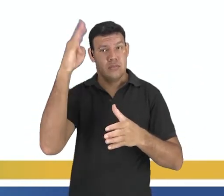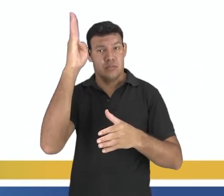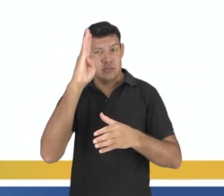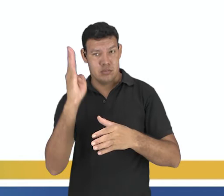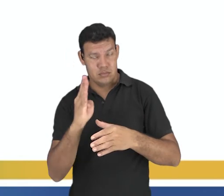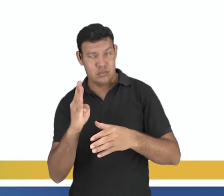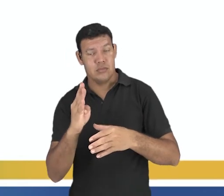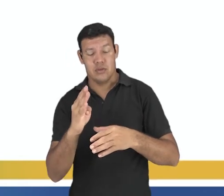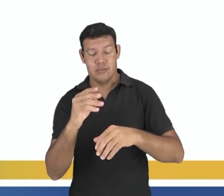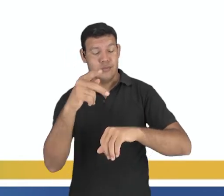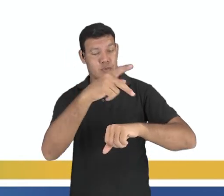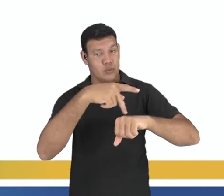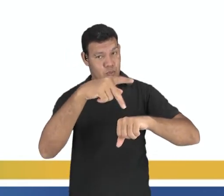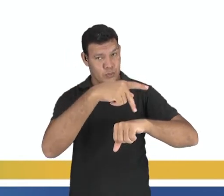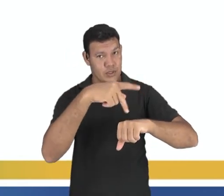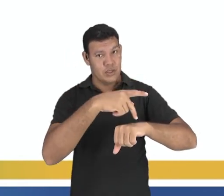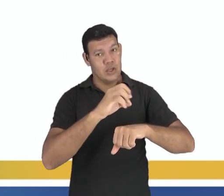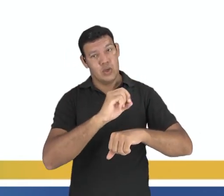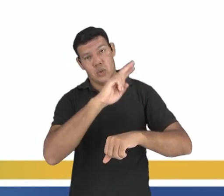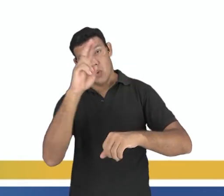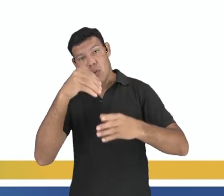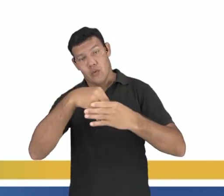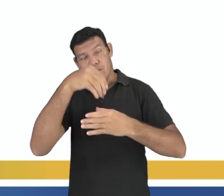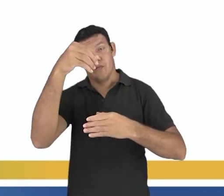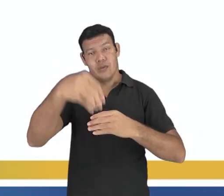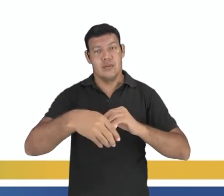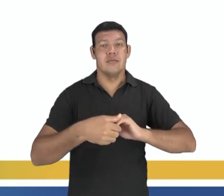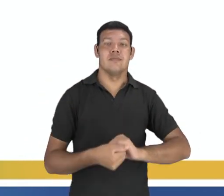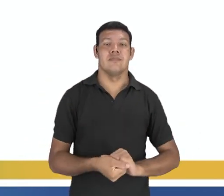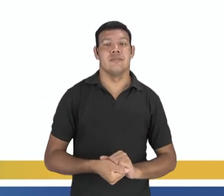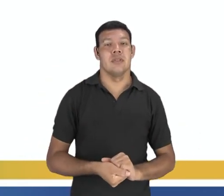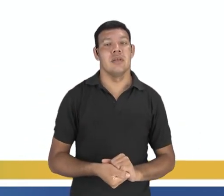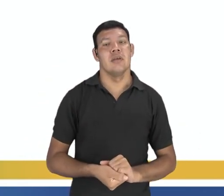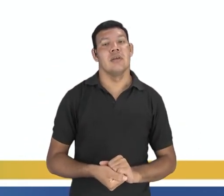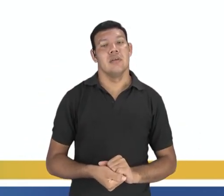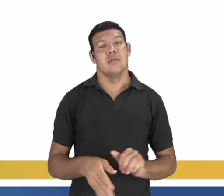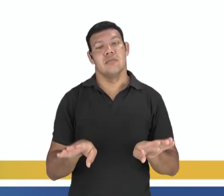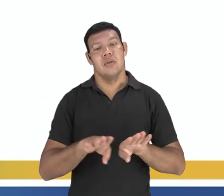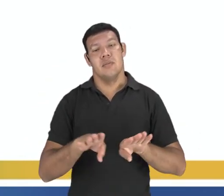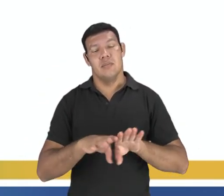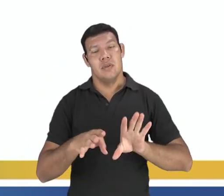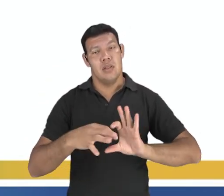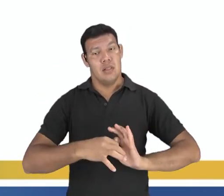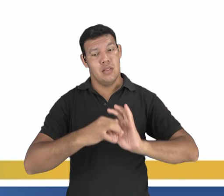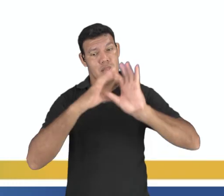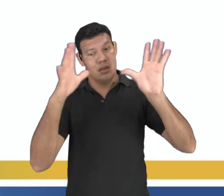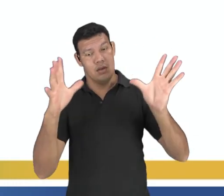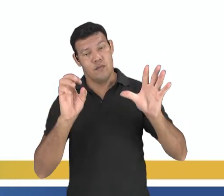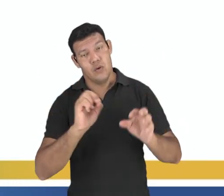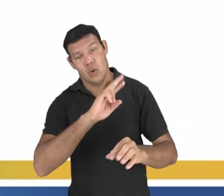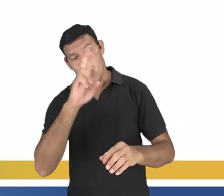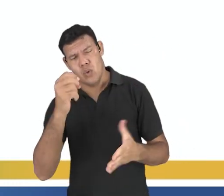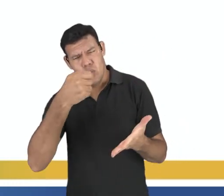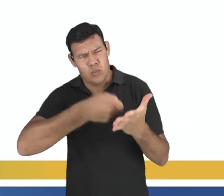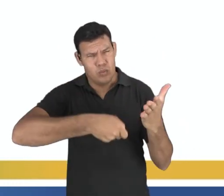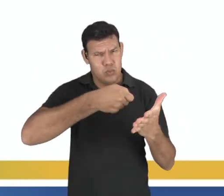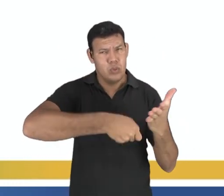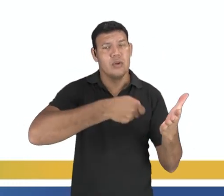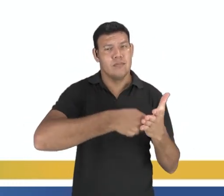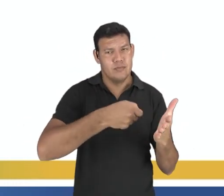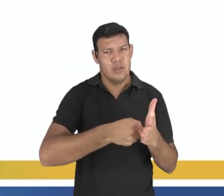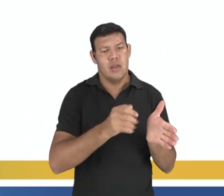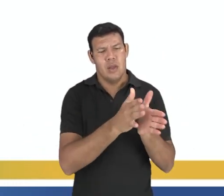território nacional, de modo temporário ou permanente, ou ainda ser espontânea ou forçada. Ao longo da